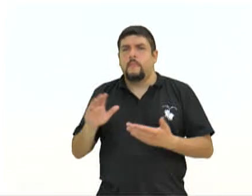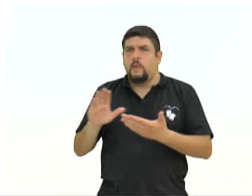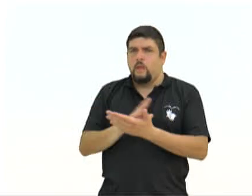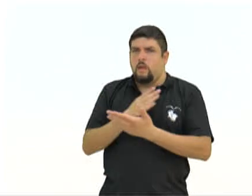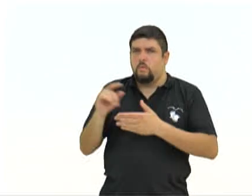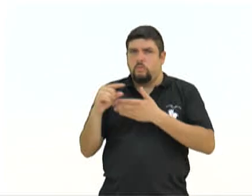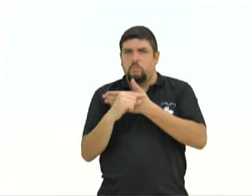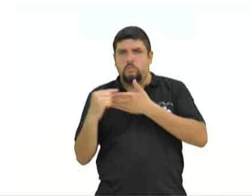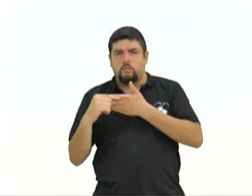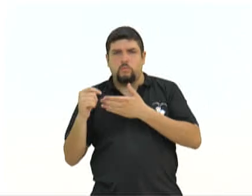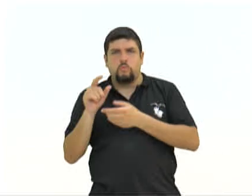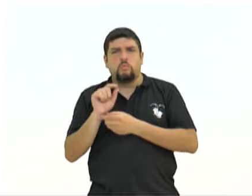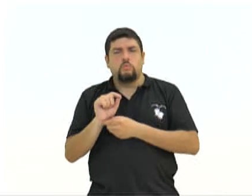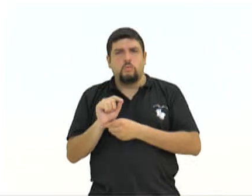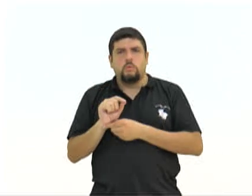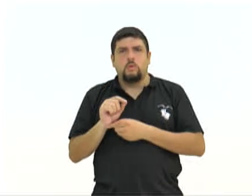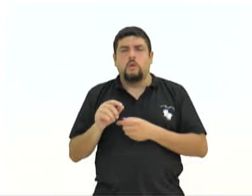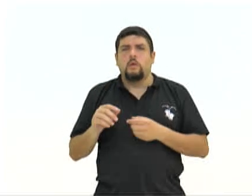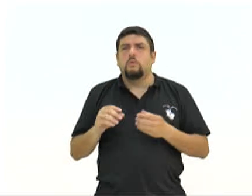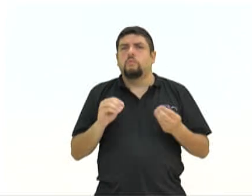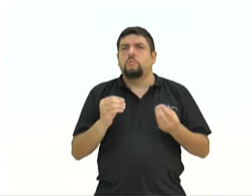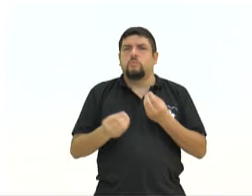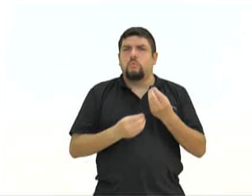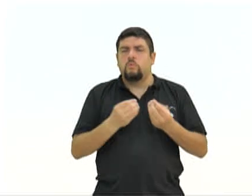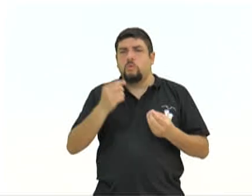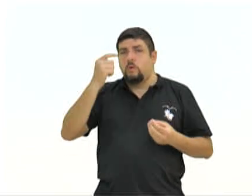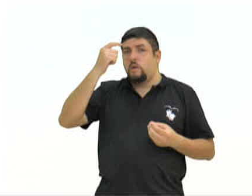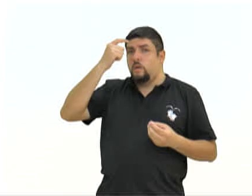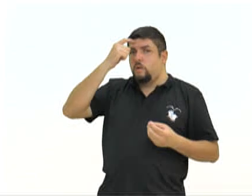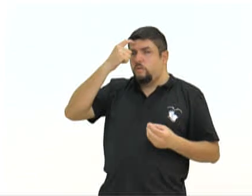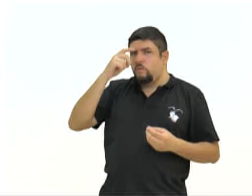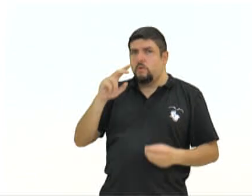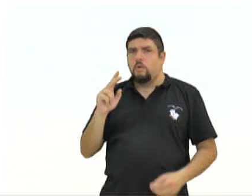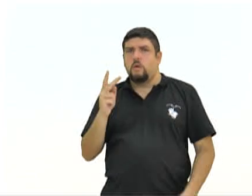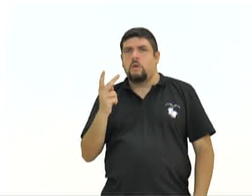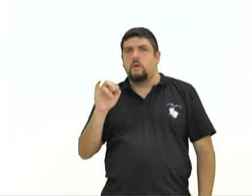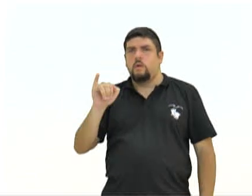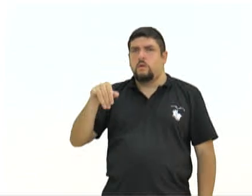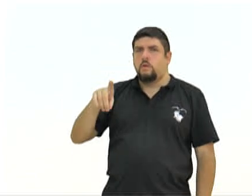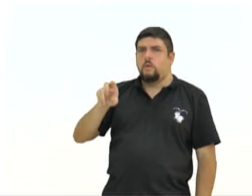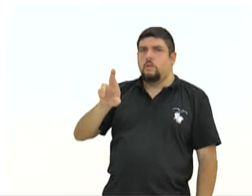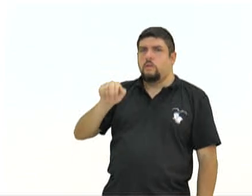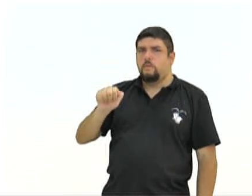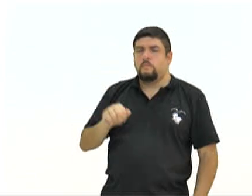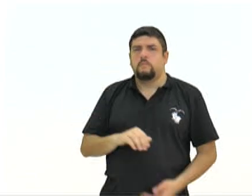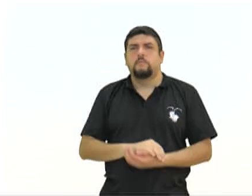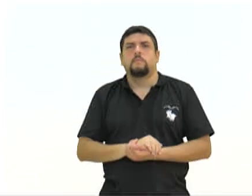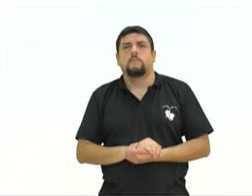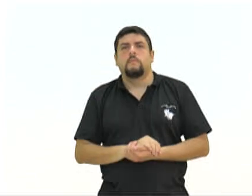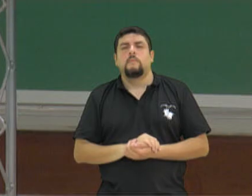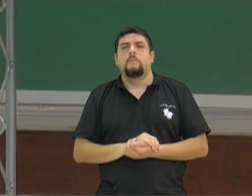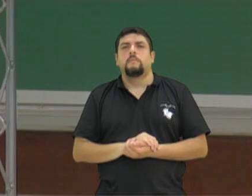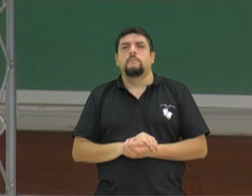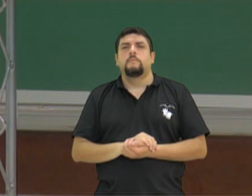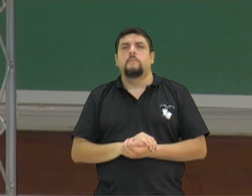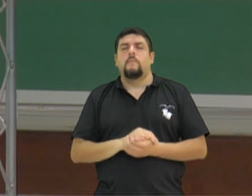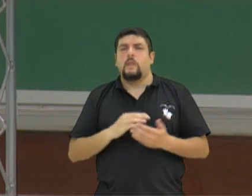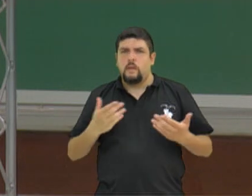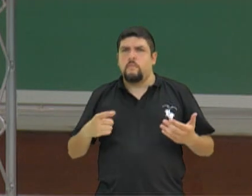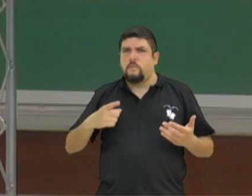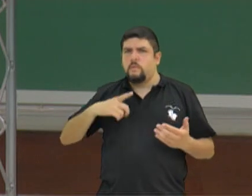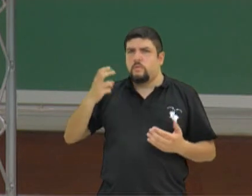autores estabeleceram seu equivalente hindu como sendo Indra. Né? Então, a gente tem os correspondentes ali nas